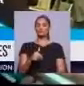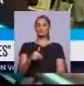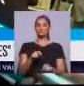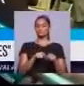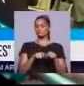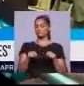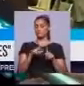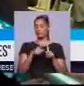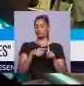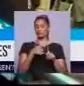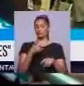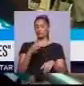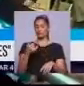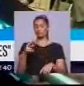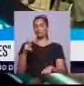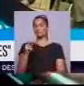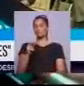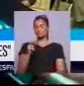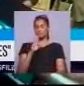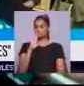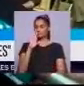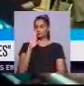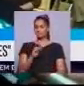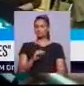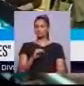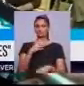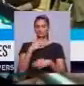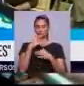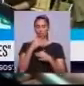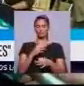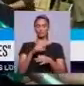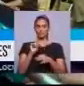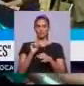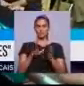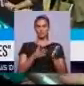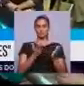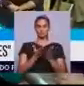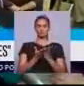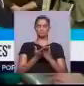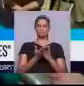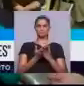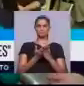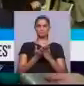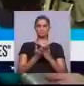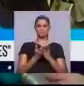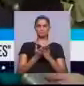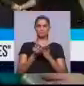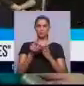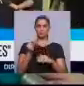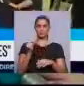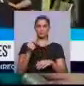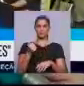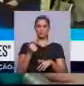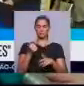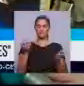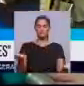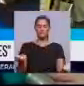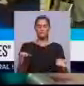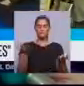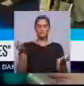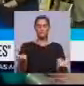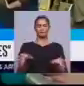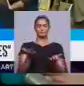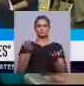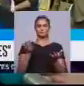23 e acreditando que isso dá um balanço o produto interno barato está um